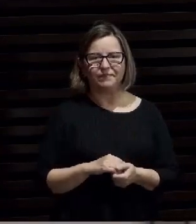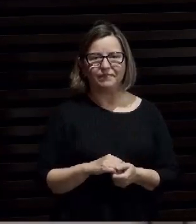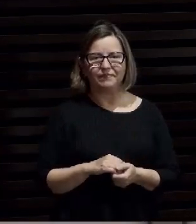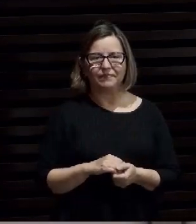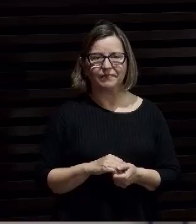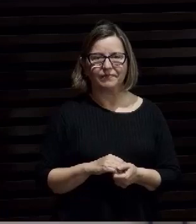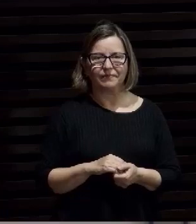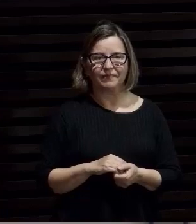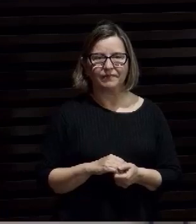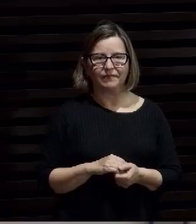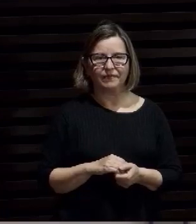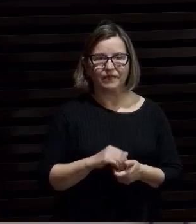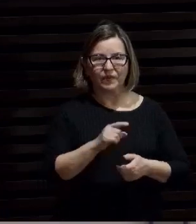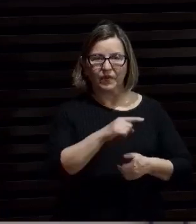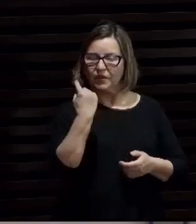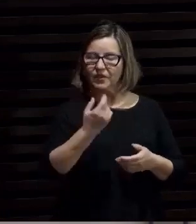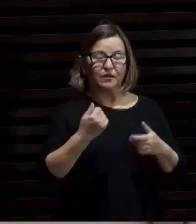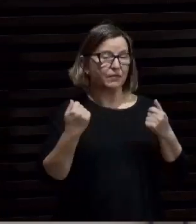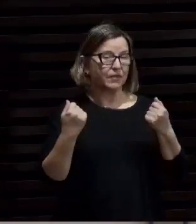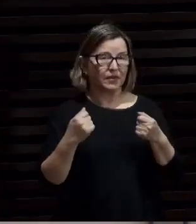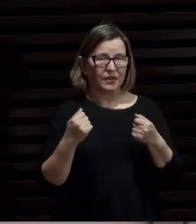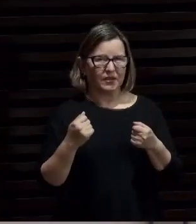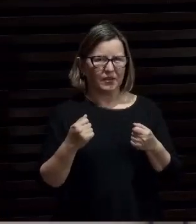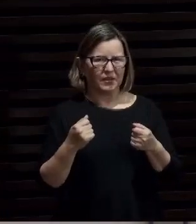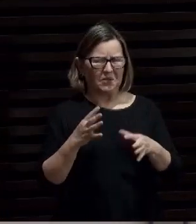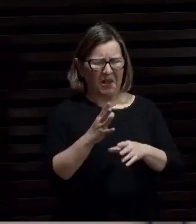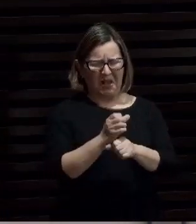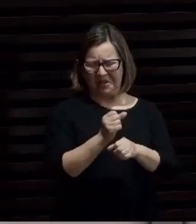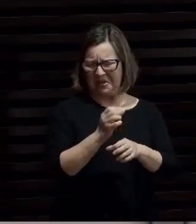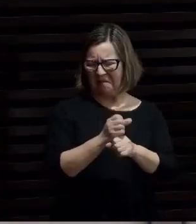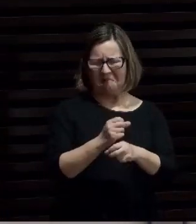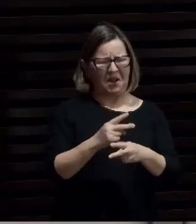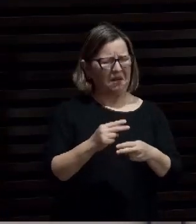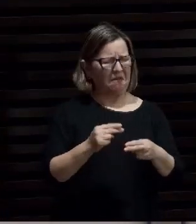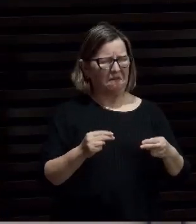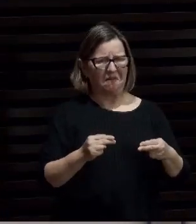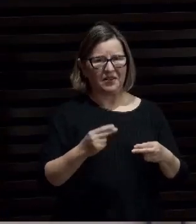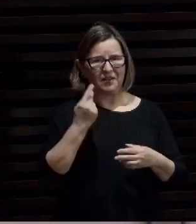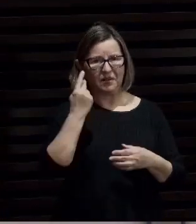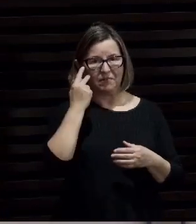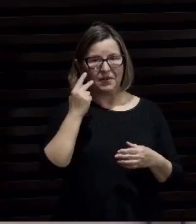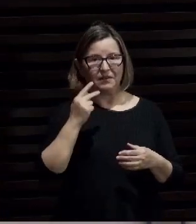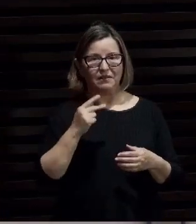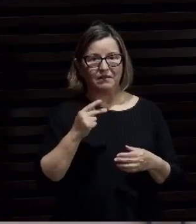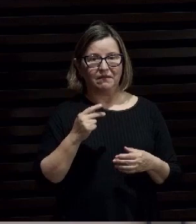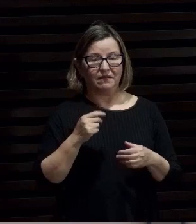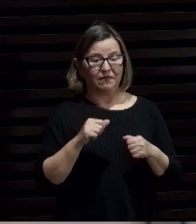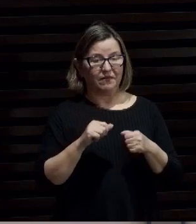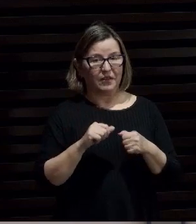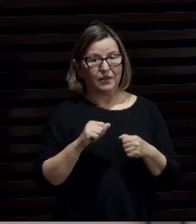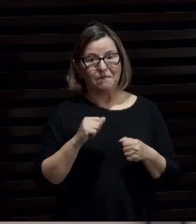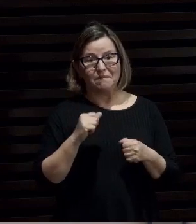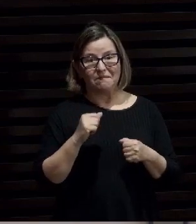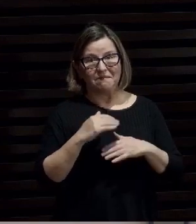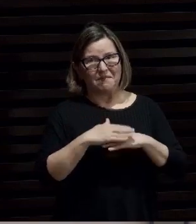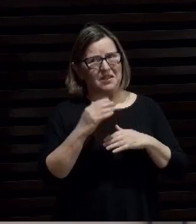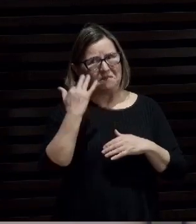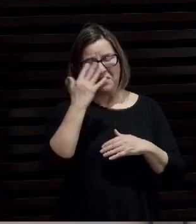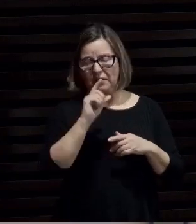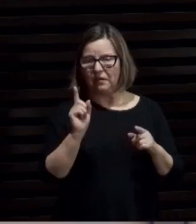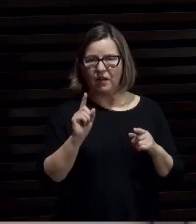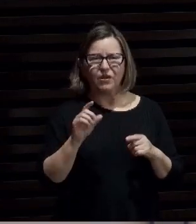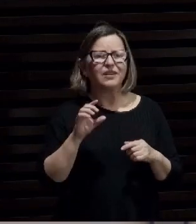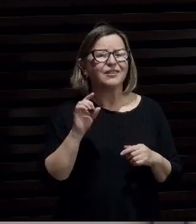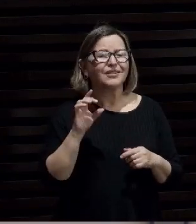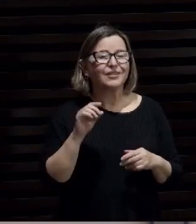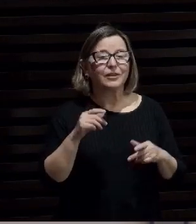precisamos colocar incremento no Evangelho para torná-lo mais atrativo. Nós temos que pregar a palavra